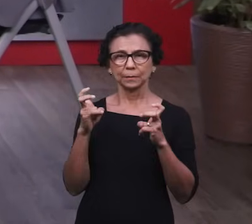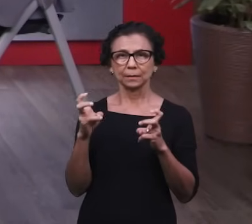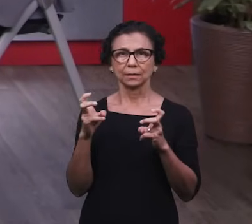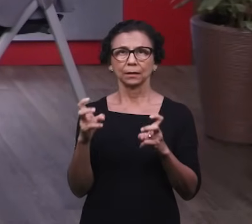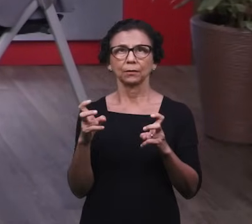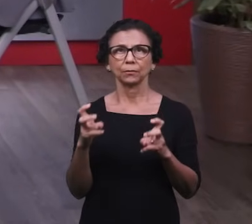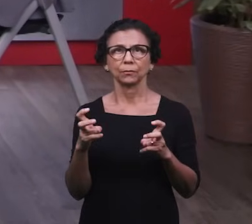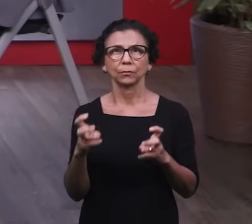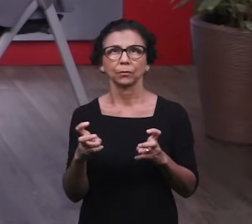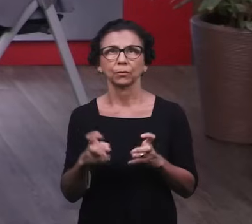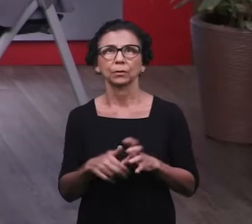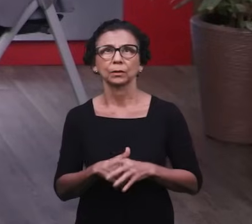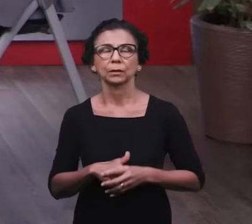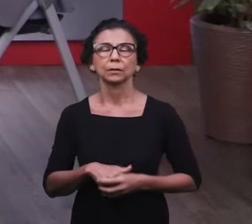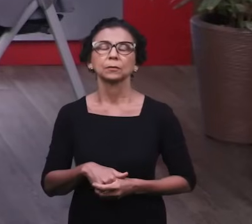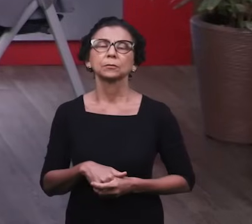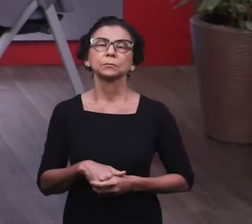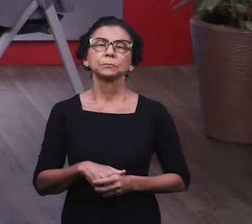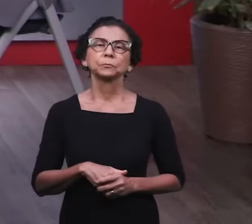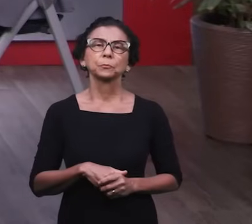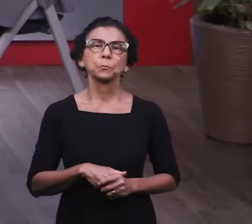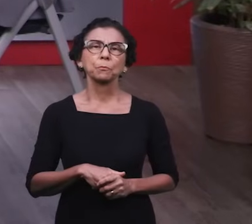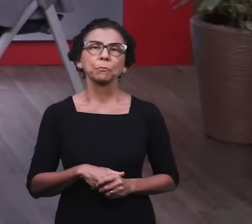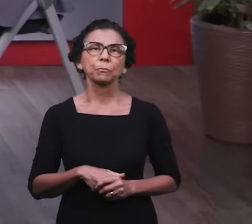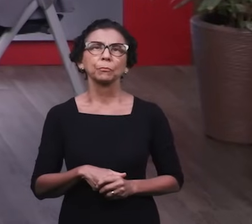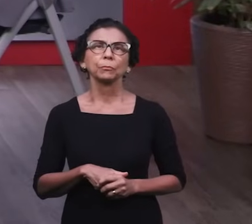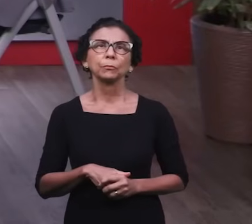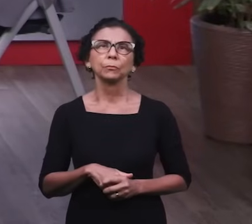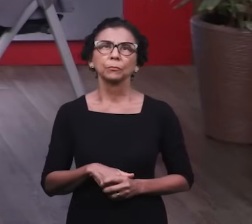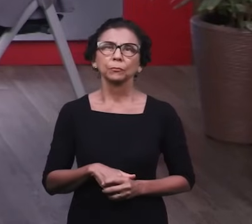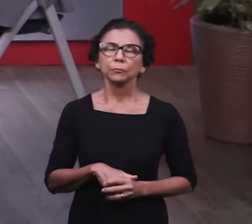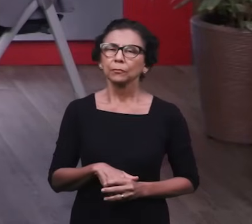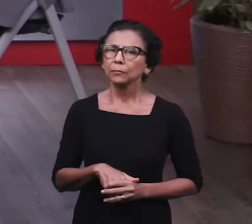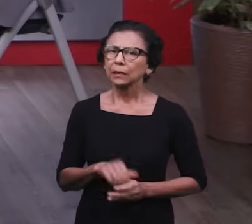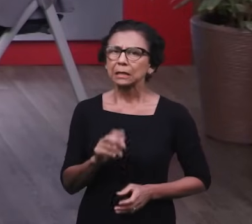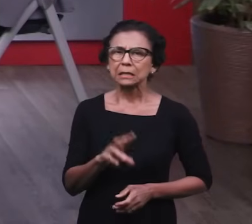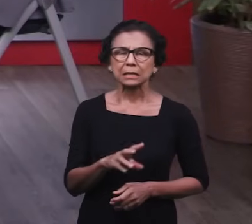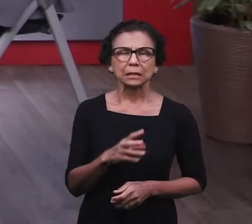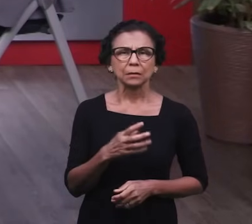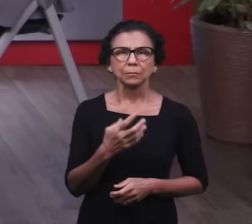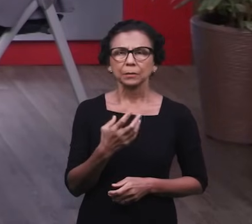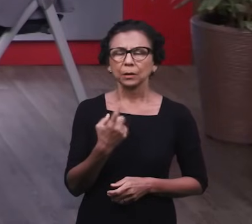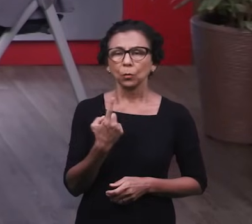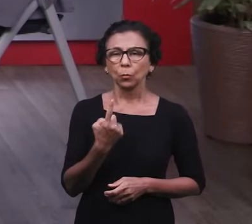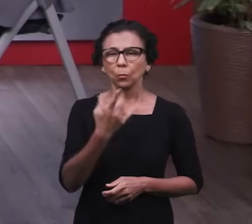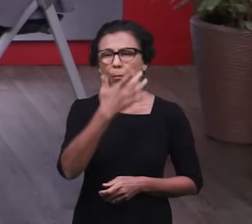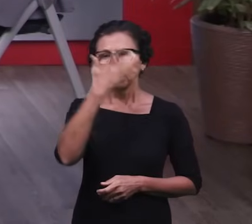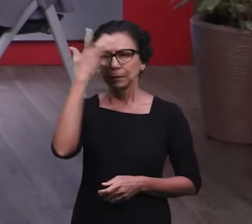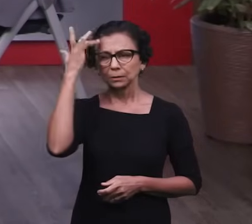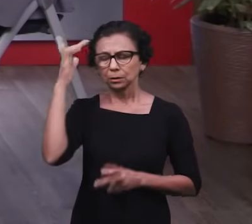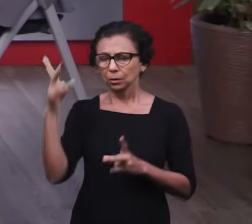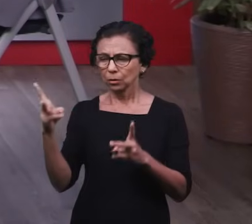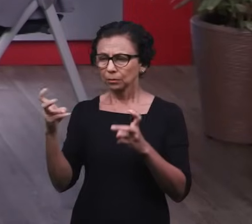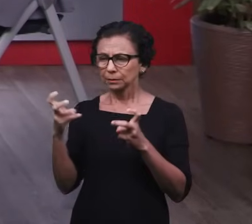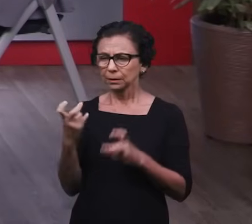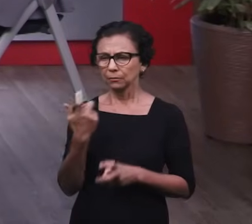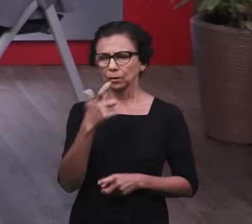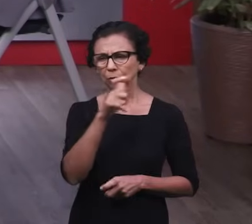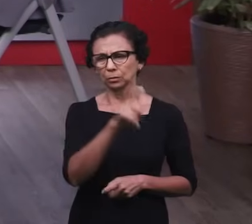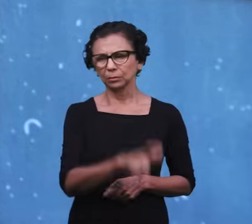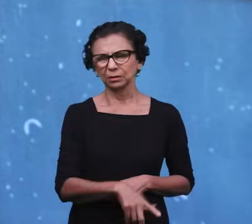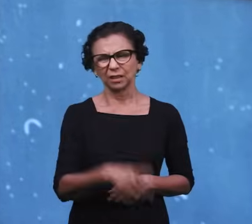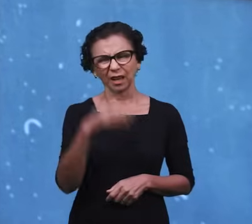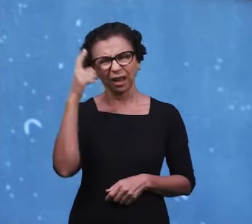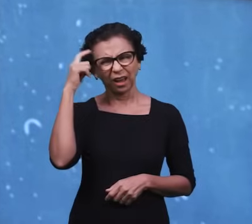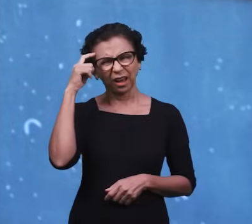me ouvindo vão se identificar com isso, um que começa a perceber antes e o outro que acha que é coisa da cabeça. Então,